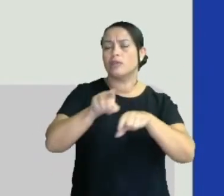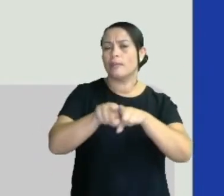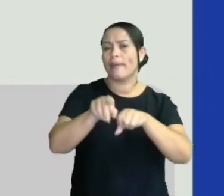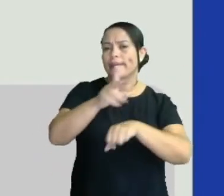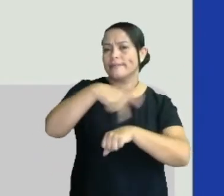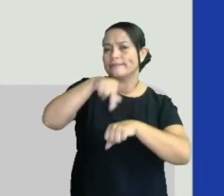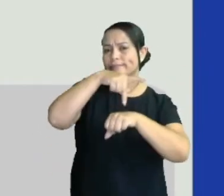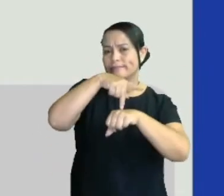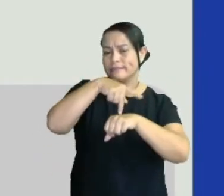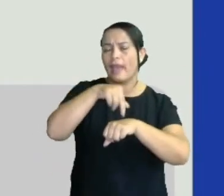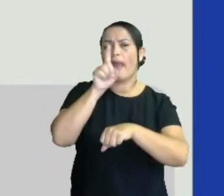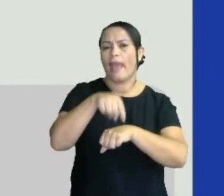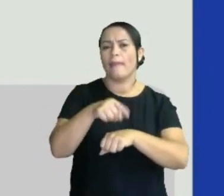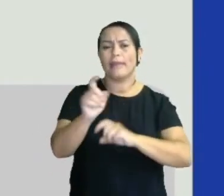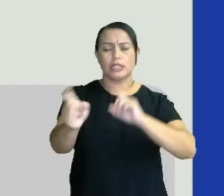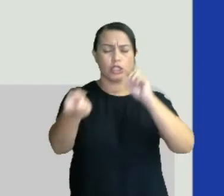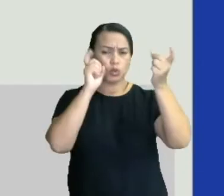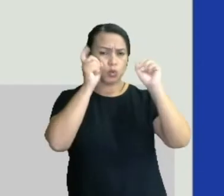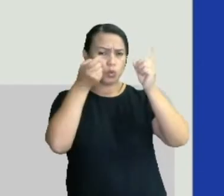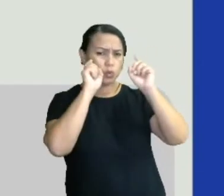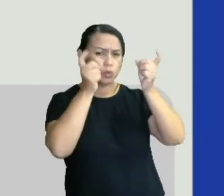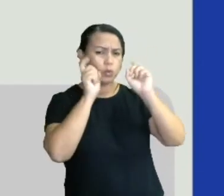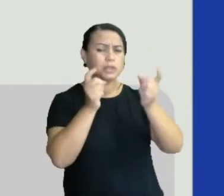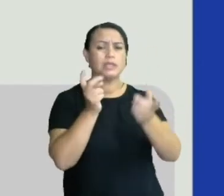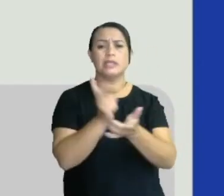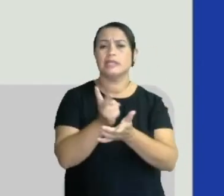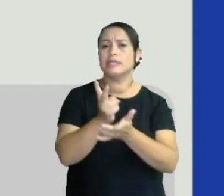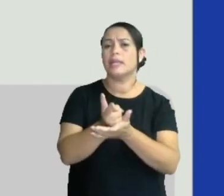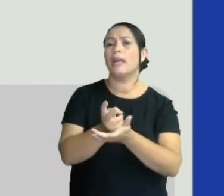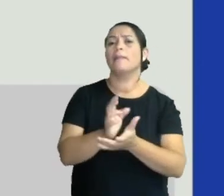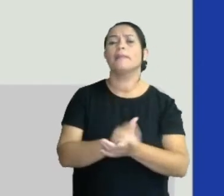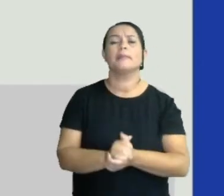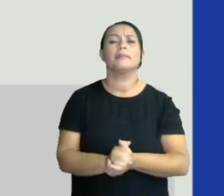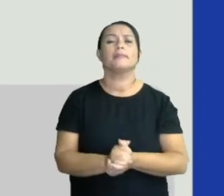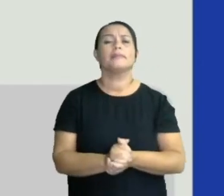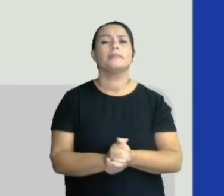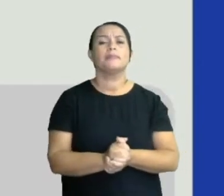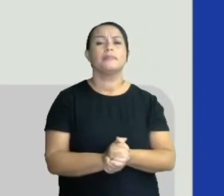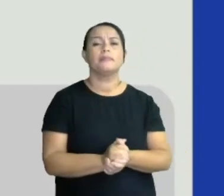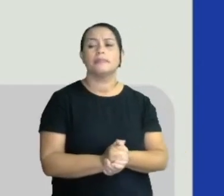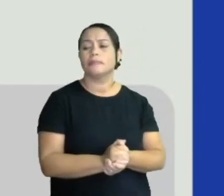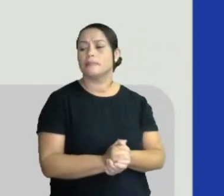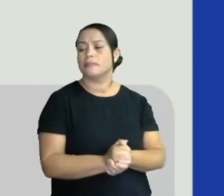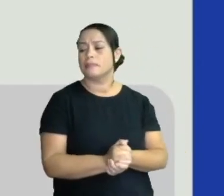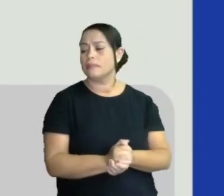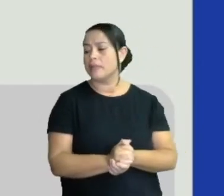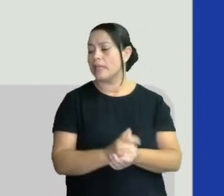é bem discutida, dada a